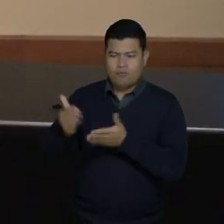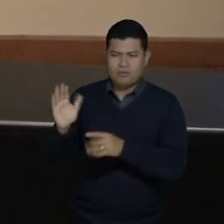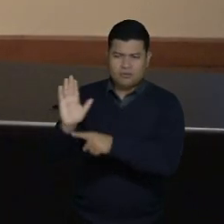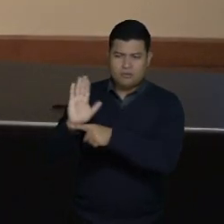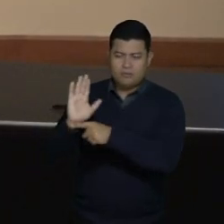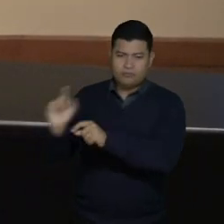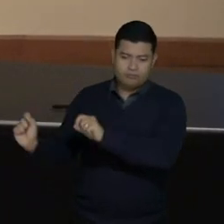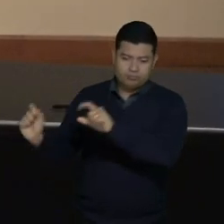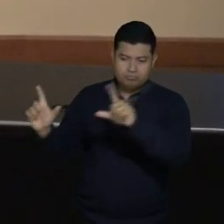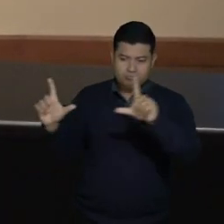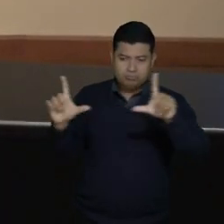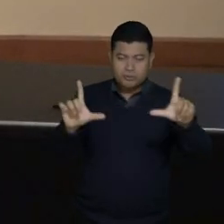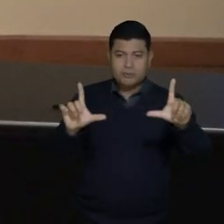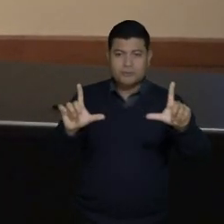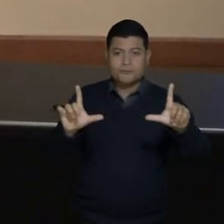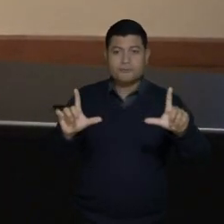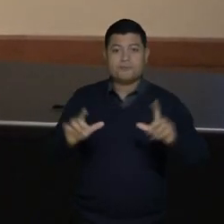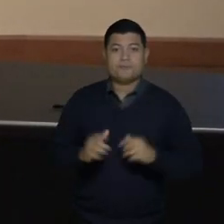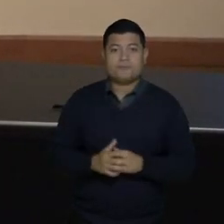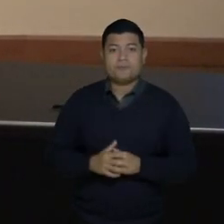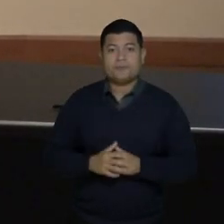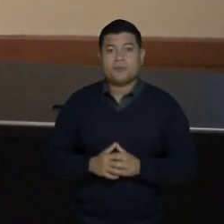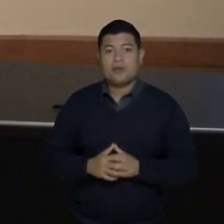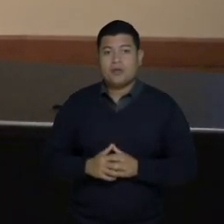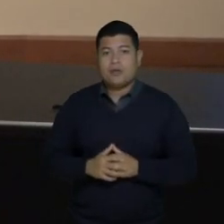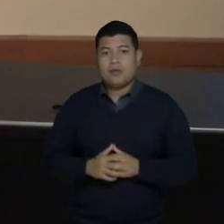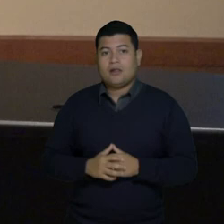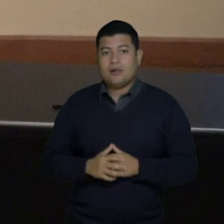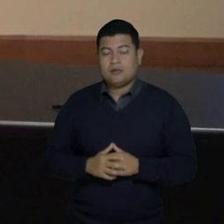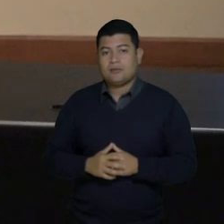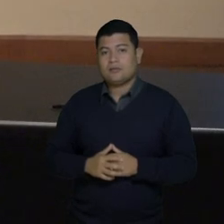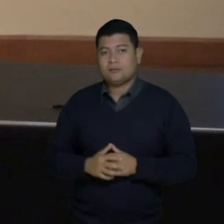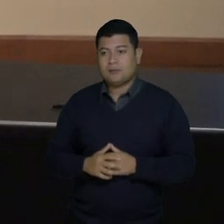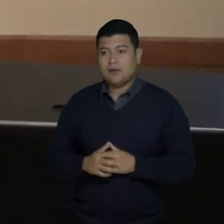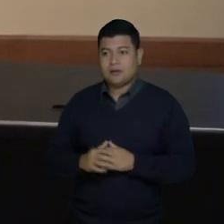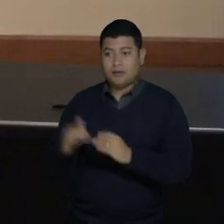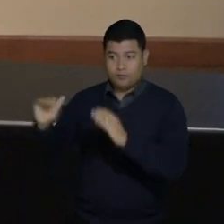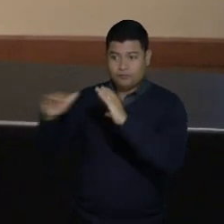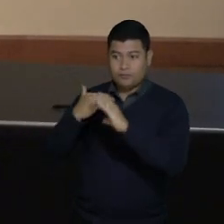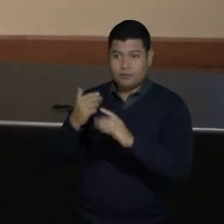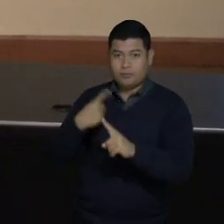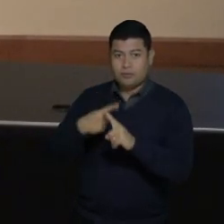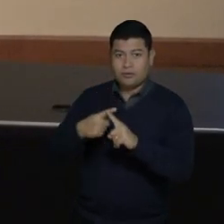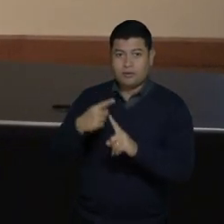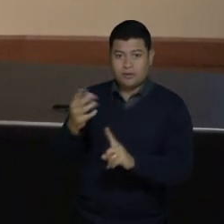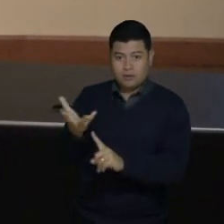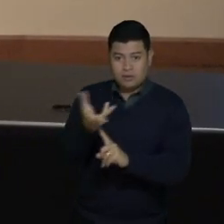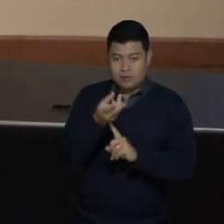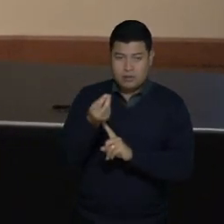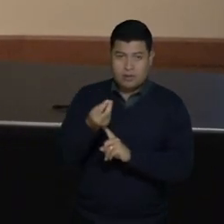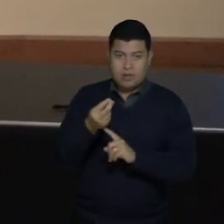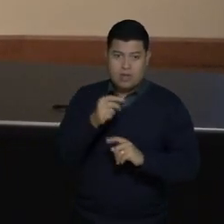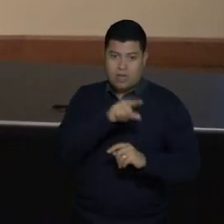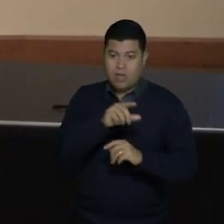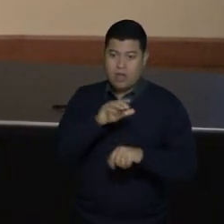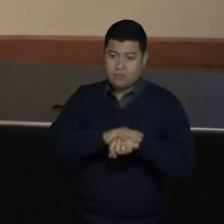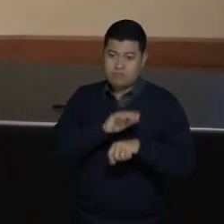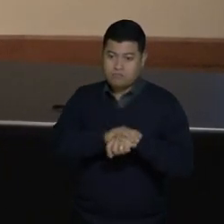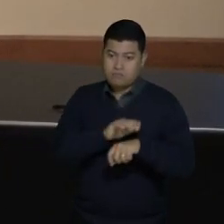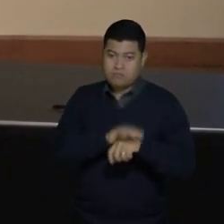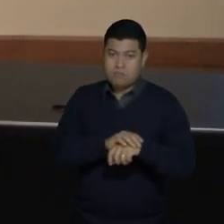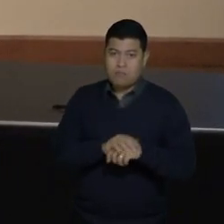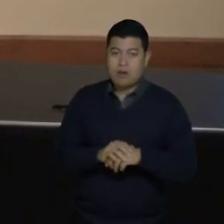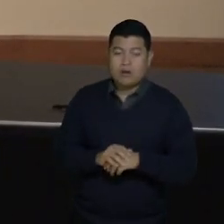esse vídeo a gente recebeu paraa mostra de arte é o vídeo de um ator americano ele fez esse depoimento pra